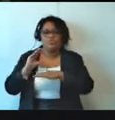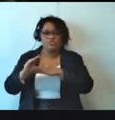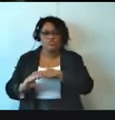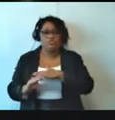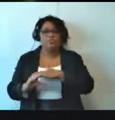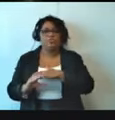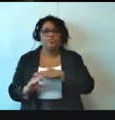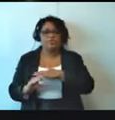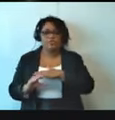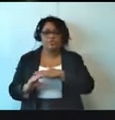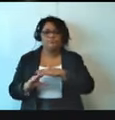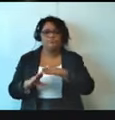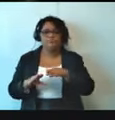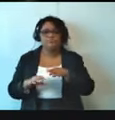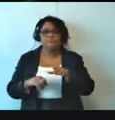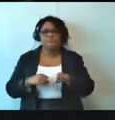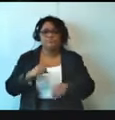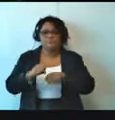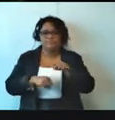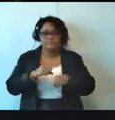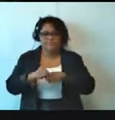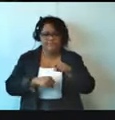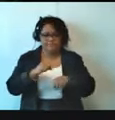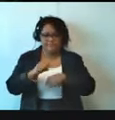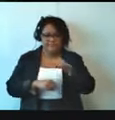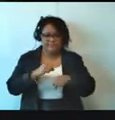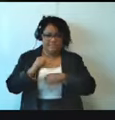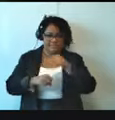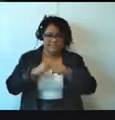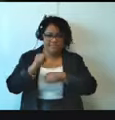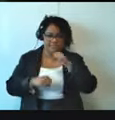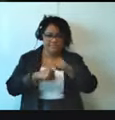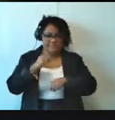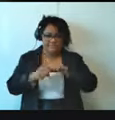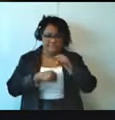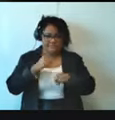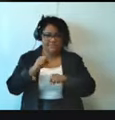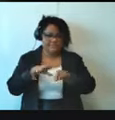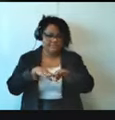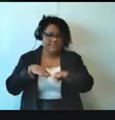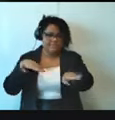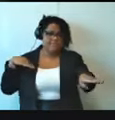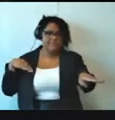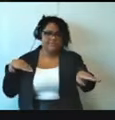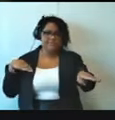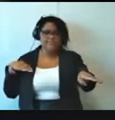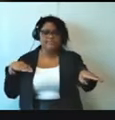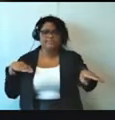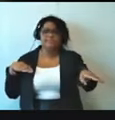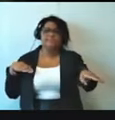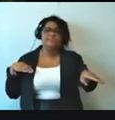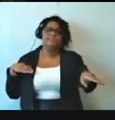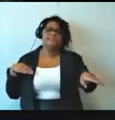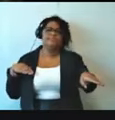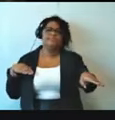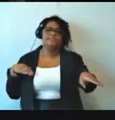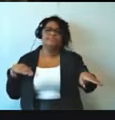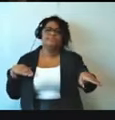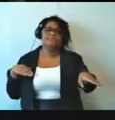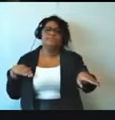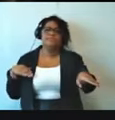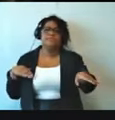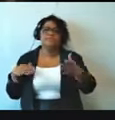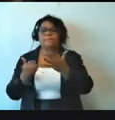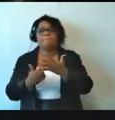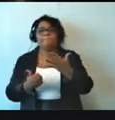das ciclovias, que é um modismo da mobilidade ativa, e ele, às vezes, inclusive, até tira da prioridade o